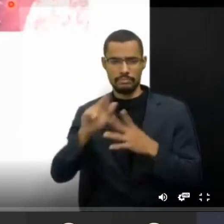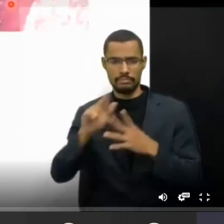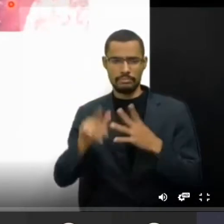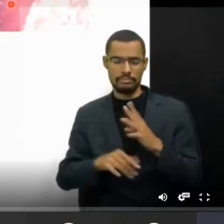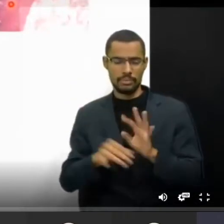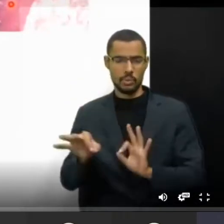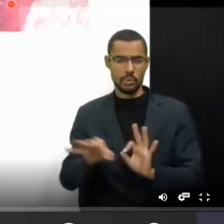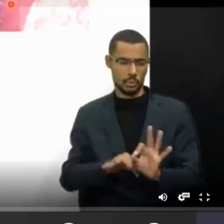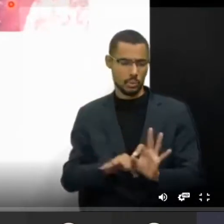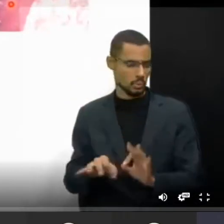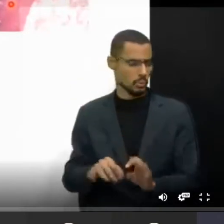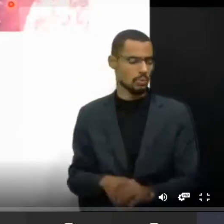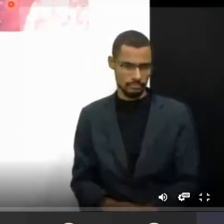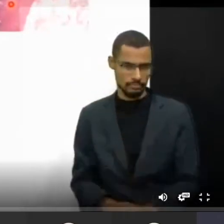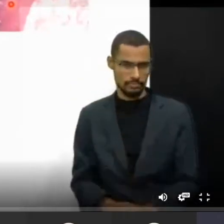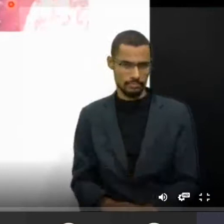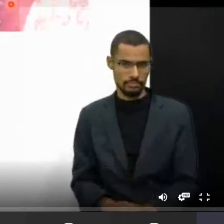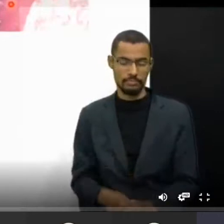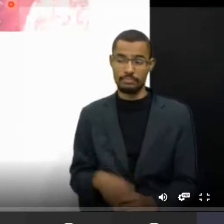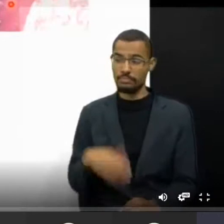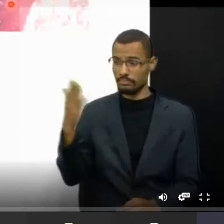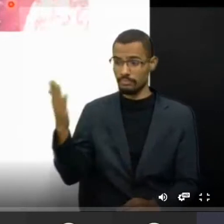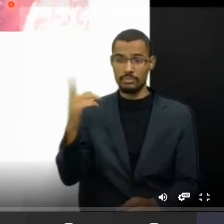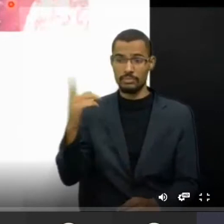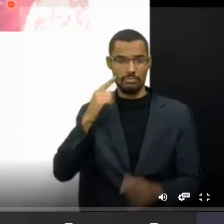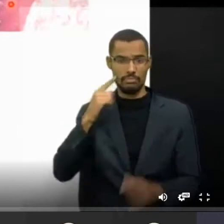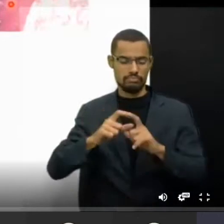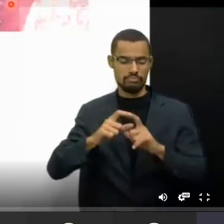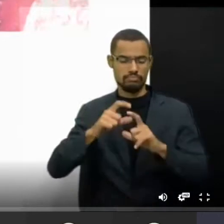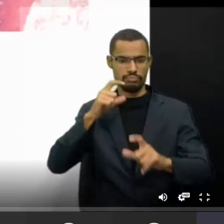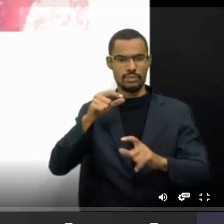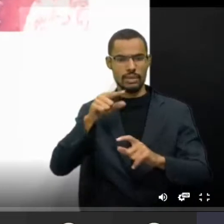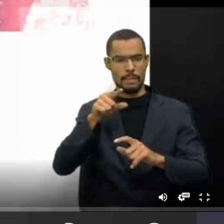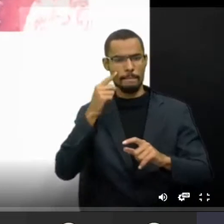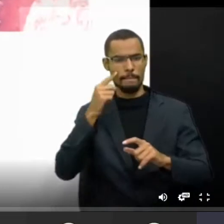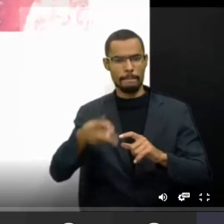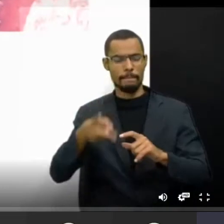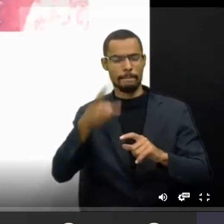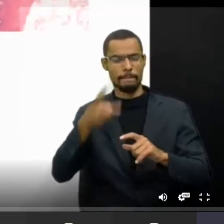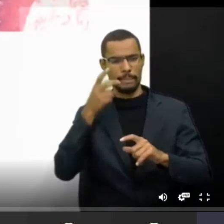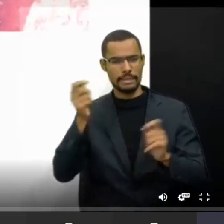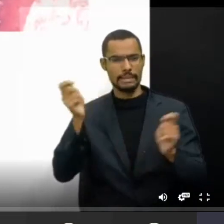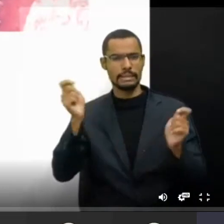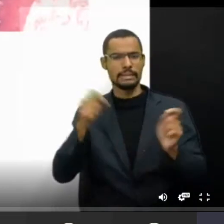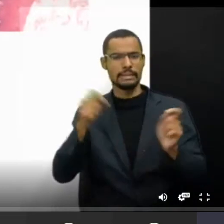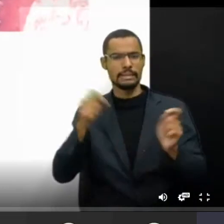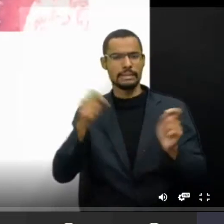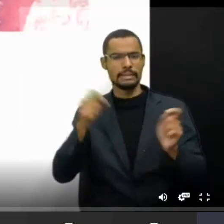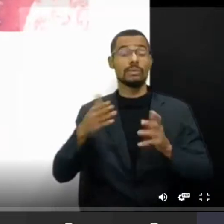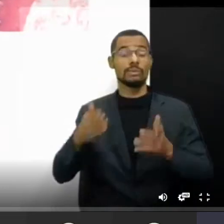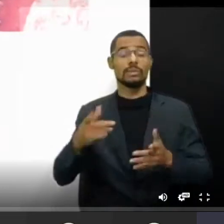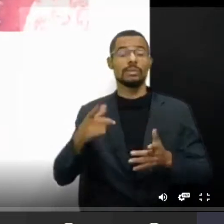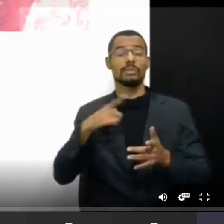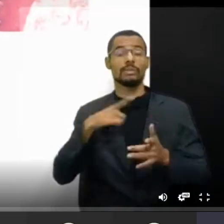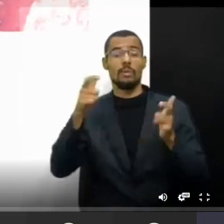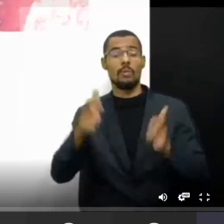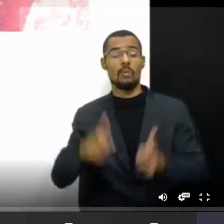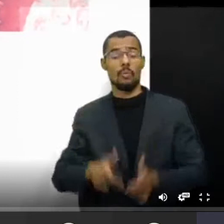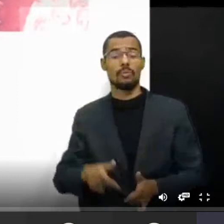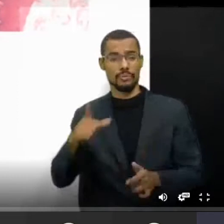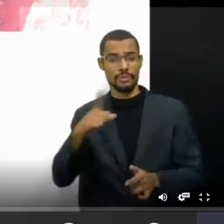essas estruturas. Então, aqui uma ampliação só para nós identificarmos aqui na